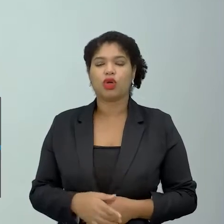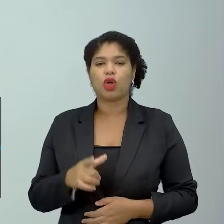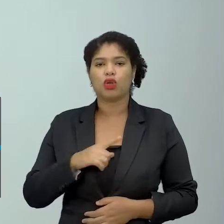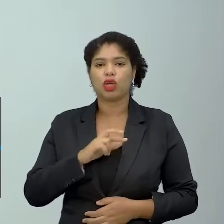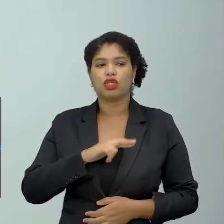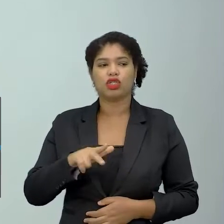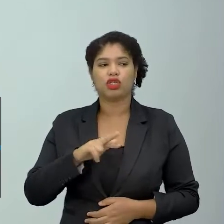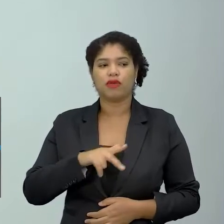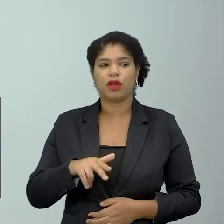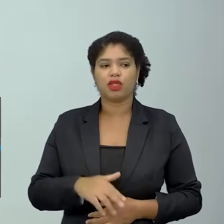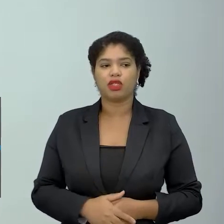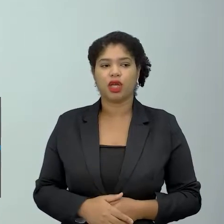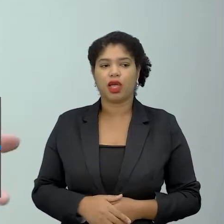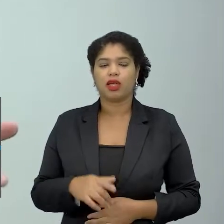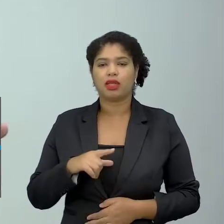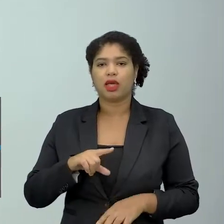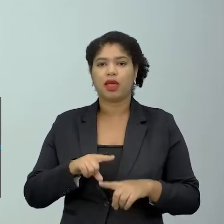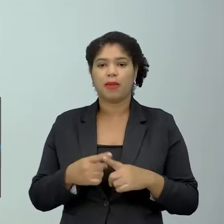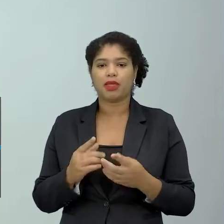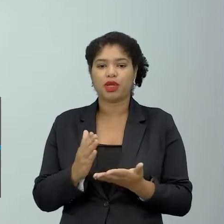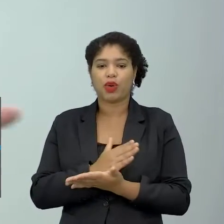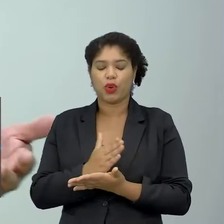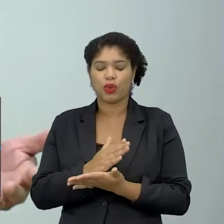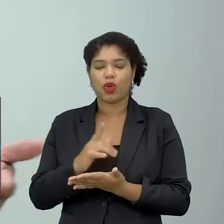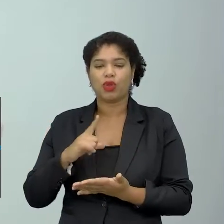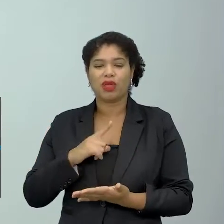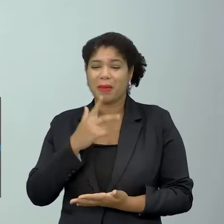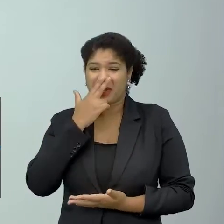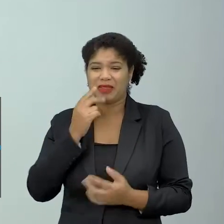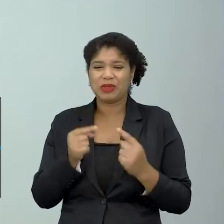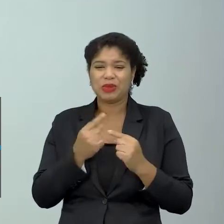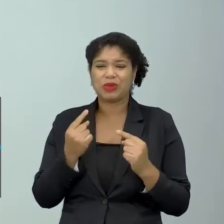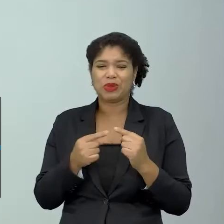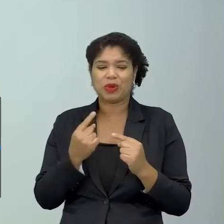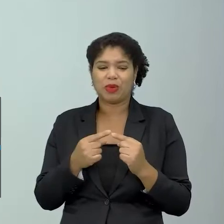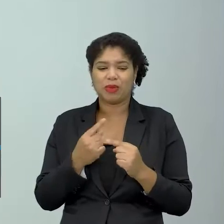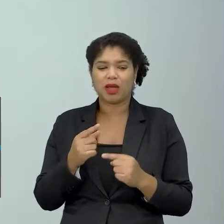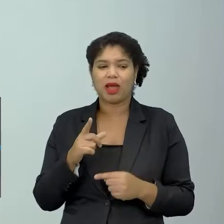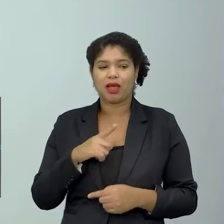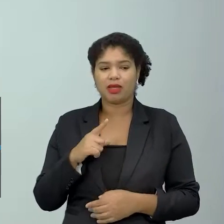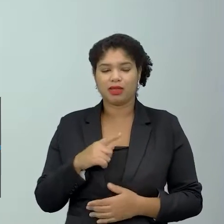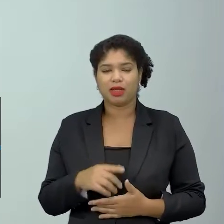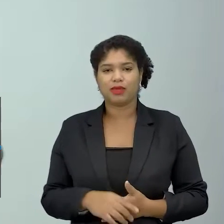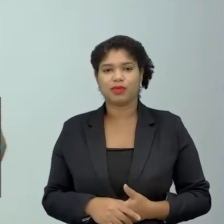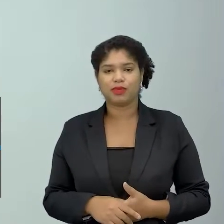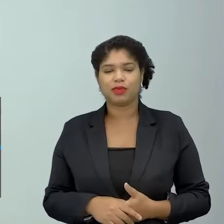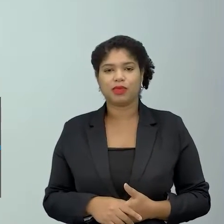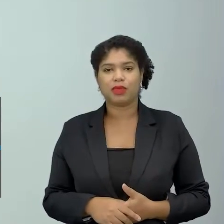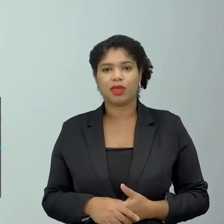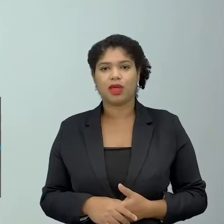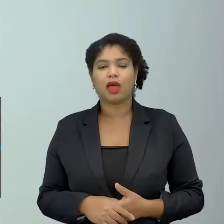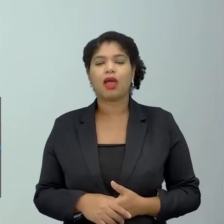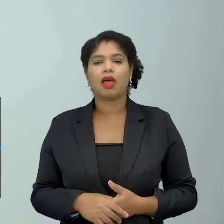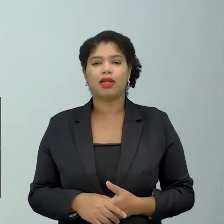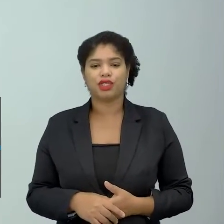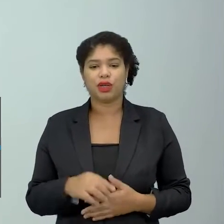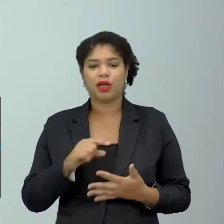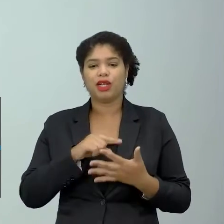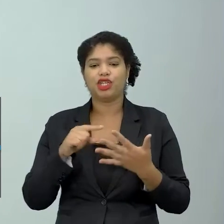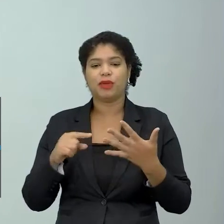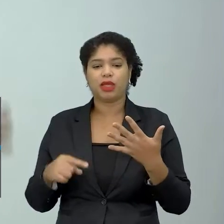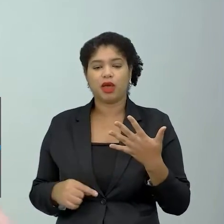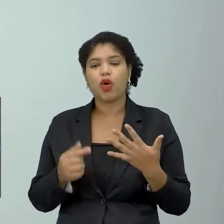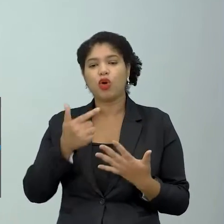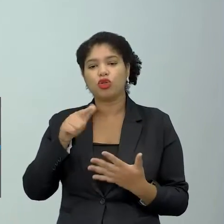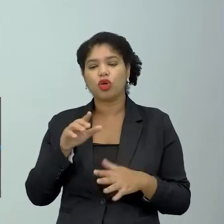sociedade evolui, né? Senão não faria sentido a gente continuar aprendendo. Basta você ler o mesmo livro, sei lá, que o cara estudava lá